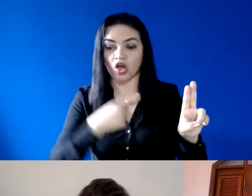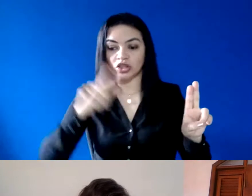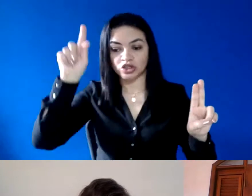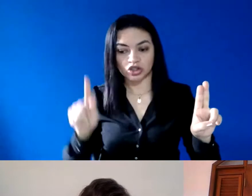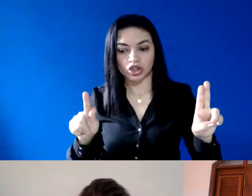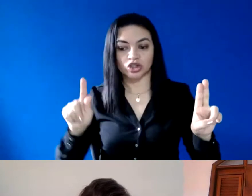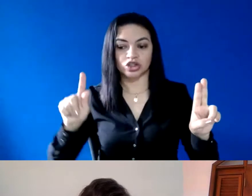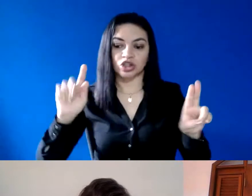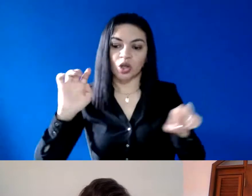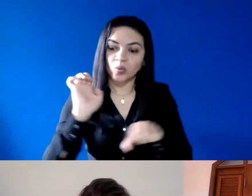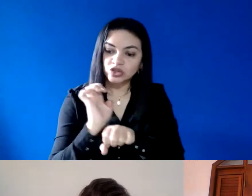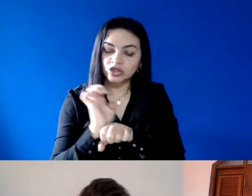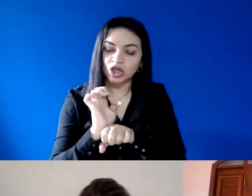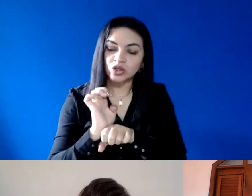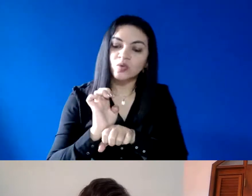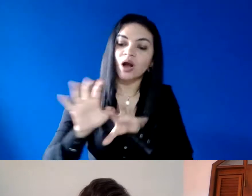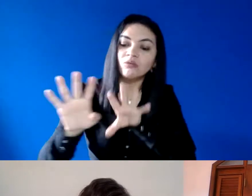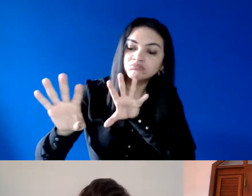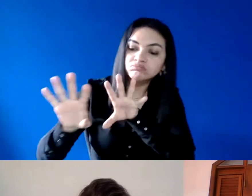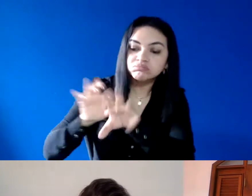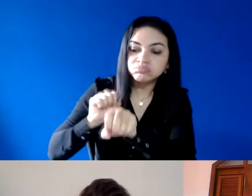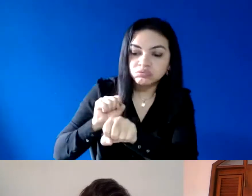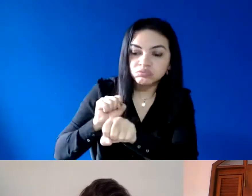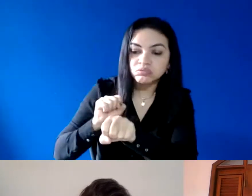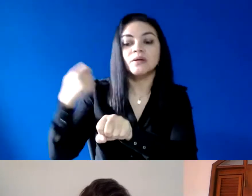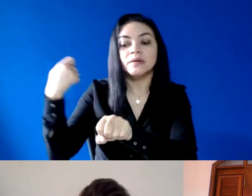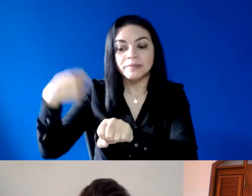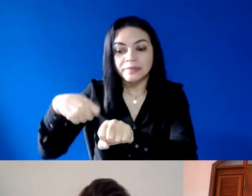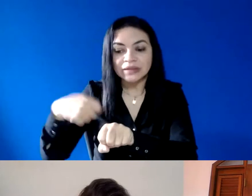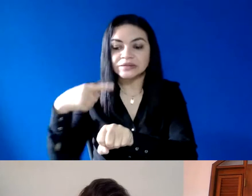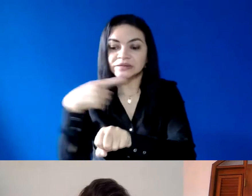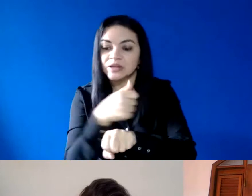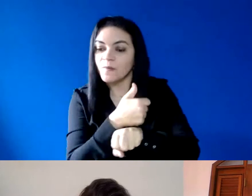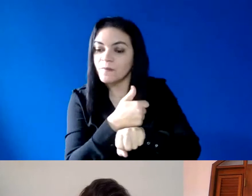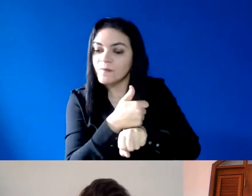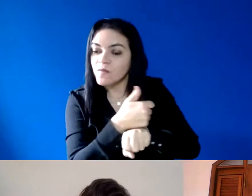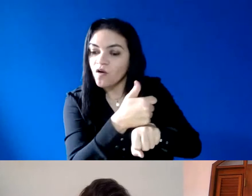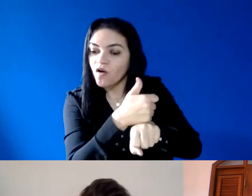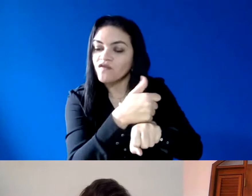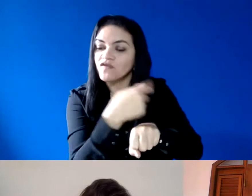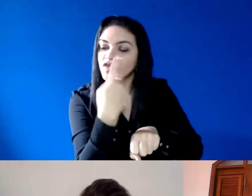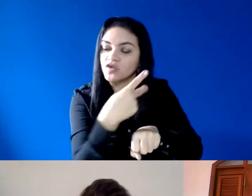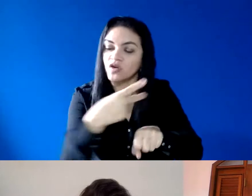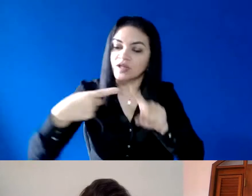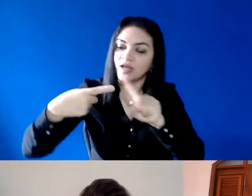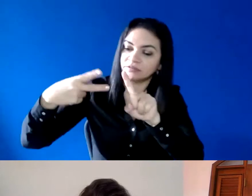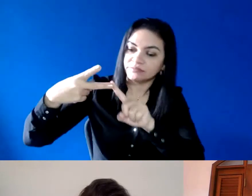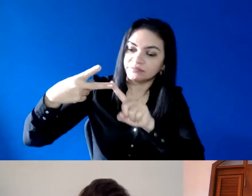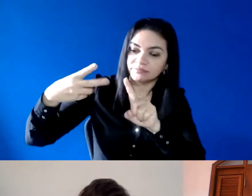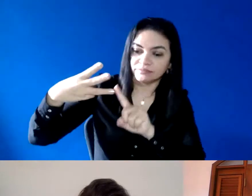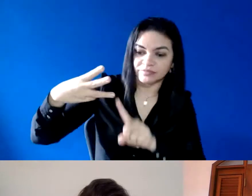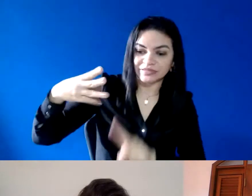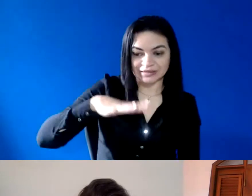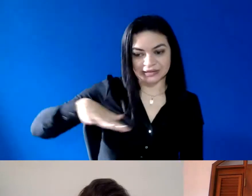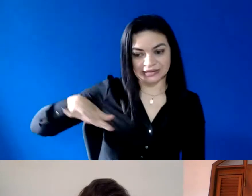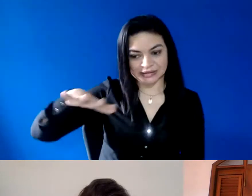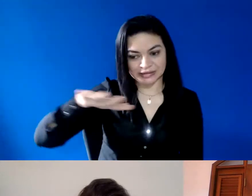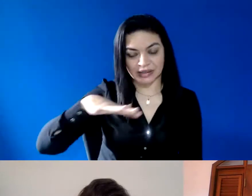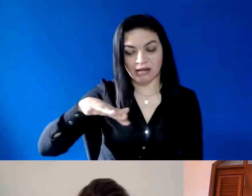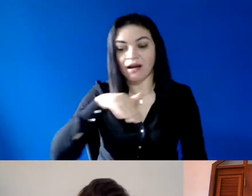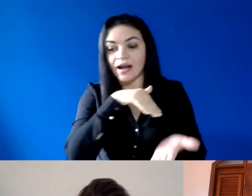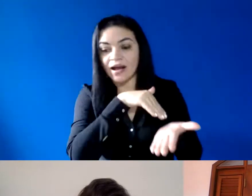na qualificação de profissionais nessa área, né? A secretária